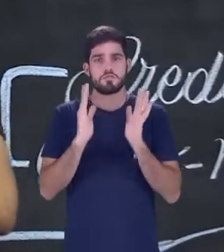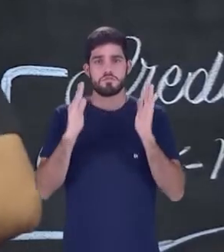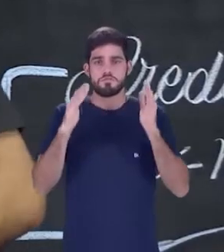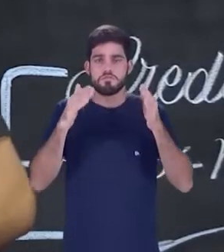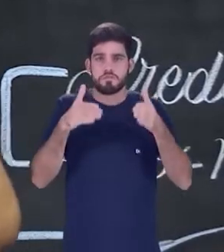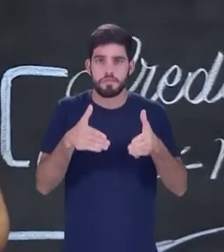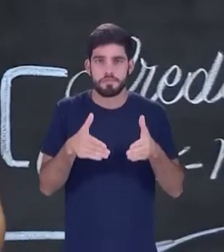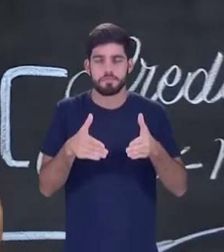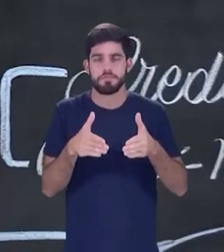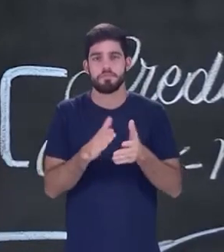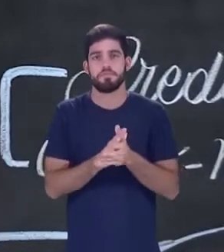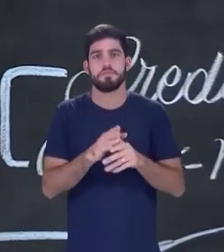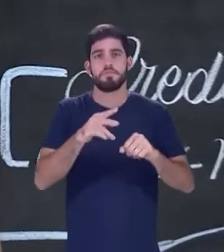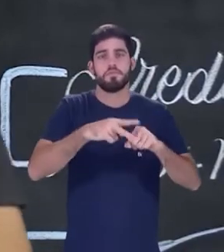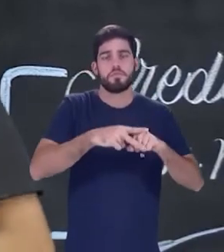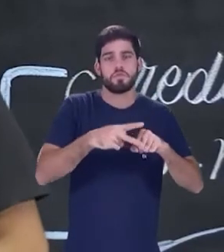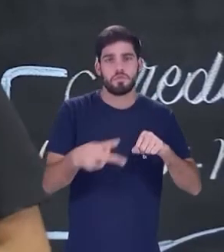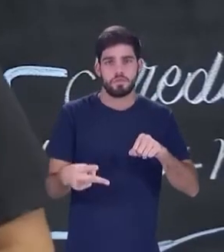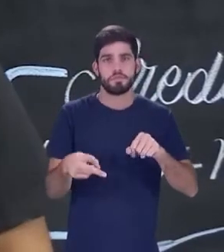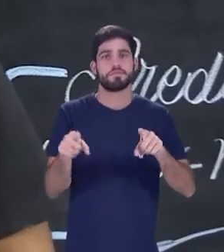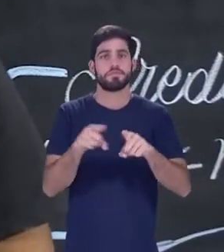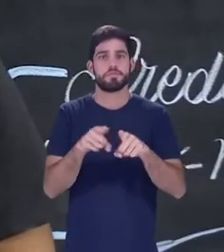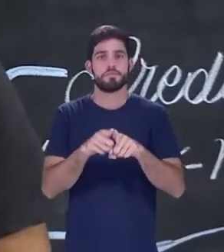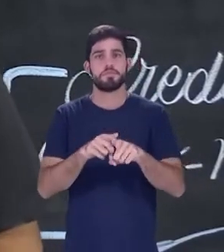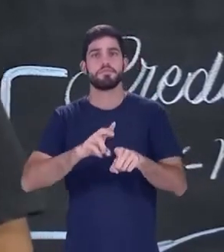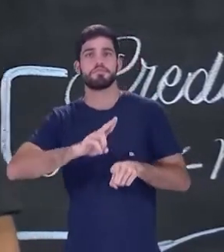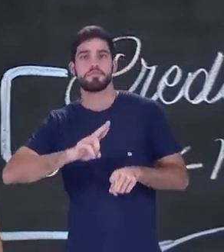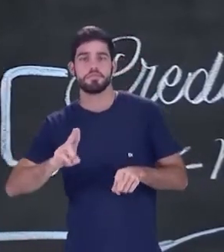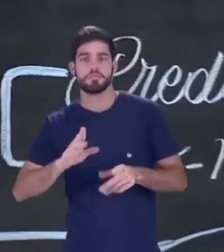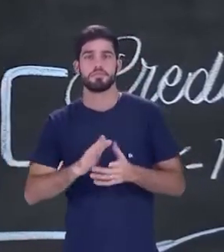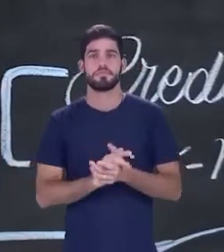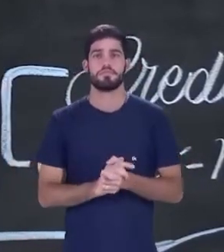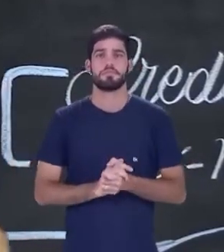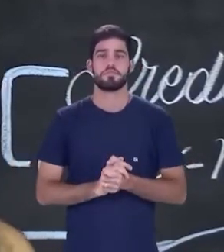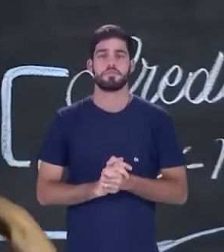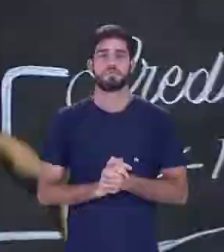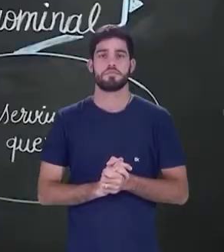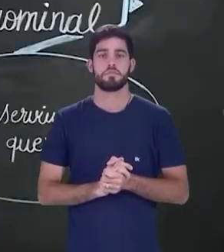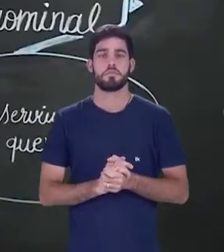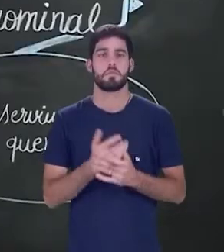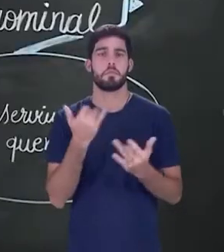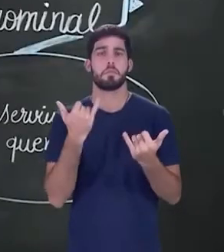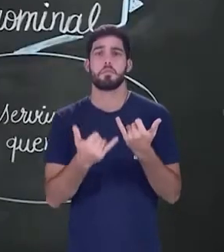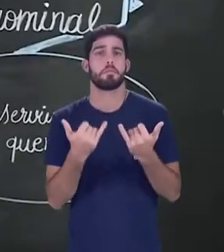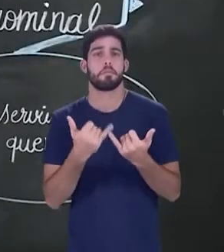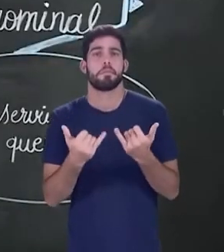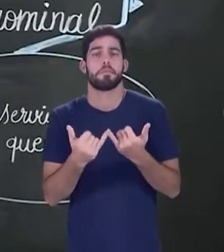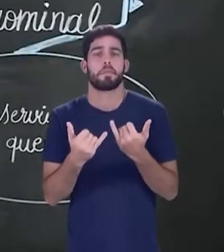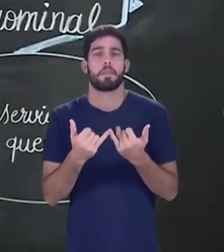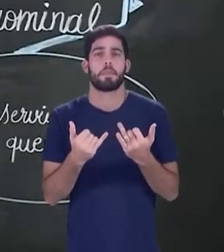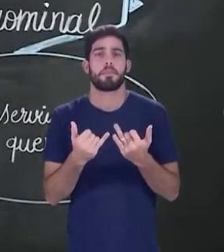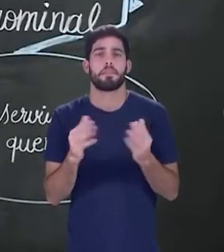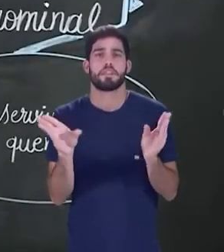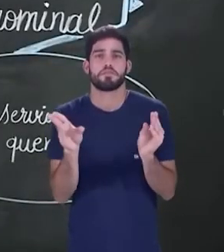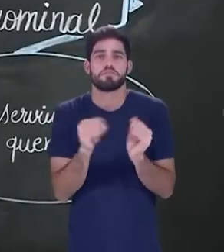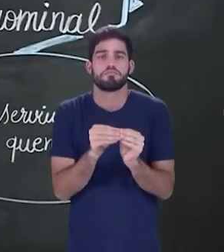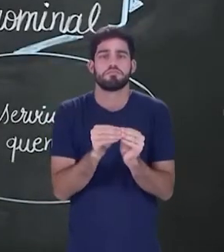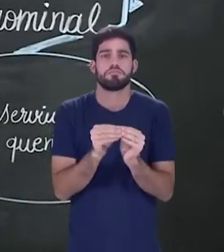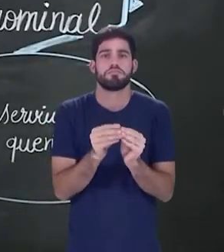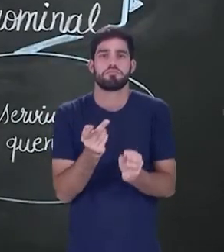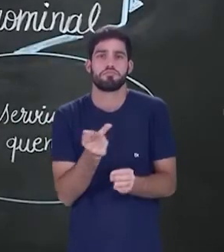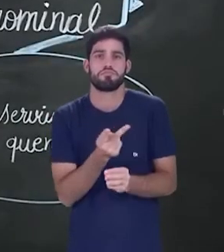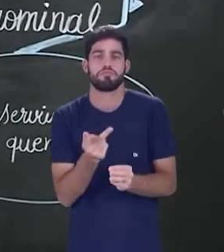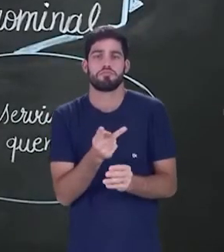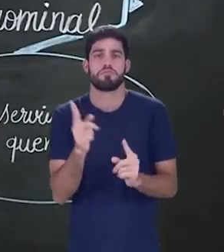dois elementos, no verbo e no nome, que é representado por um adjetivo. É como se ele fosse, de fato, a junção desses outros dois tipos